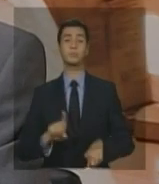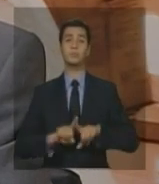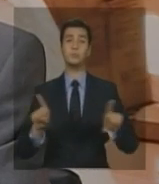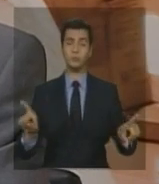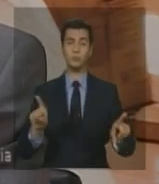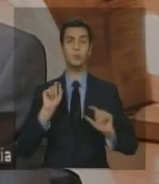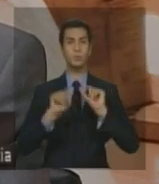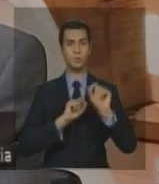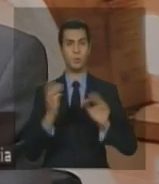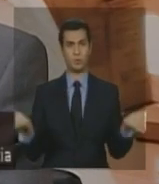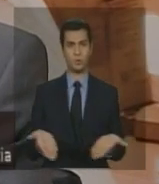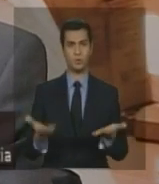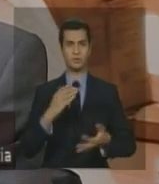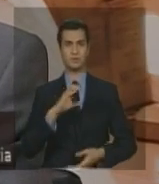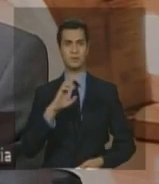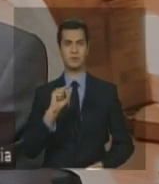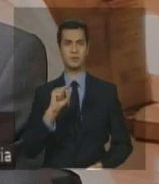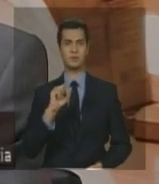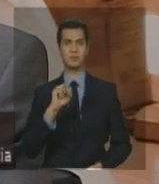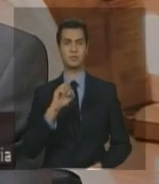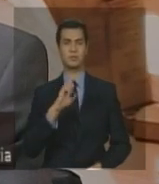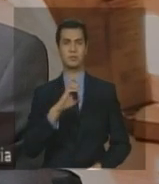traz o censo agora